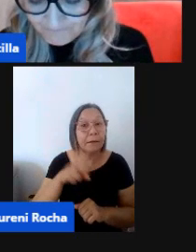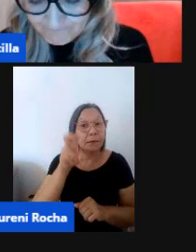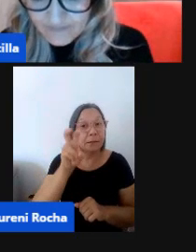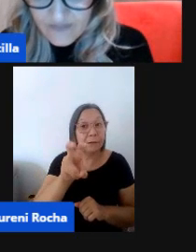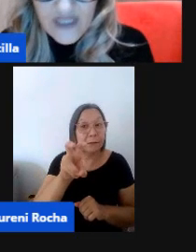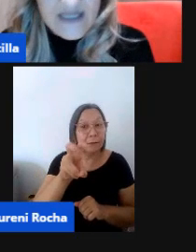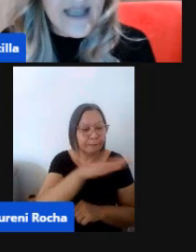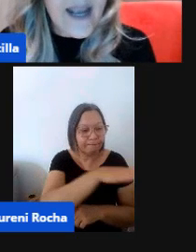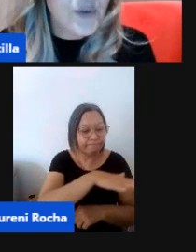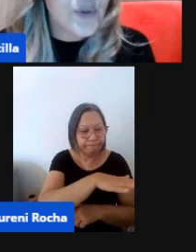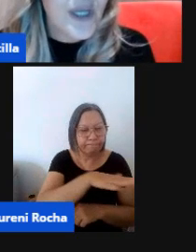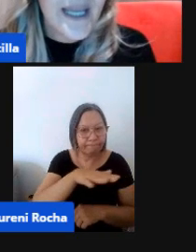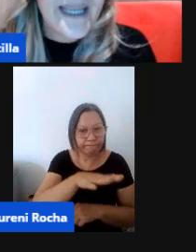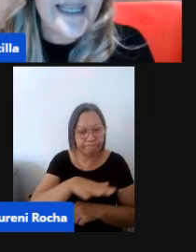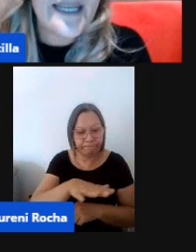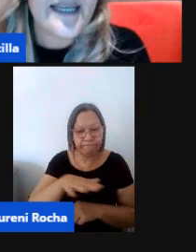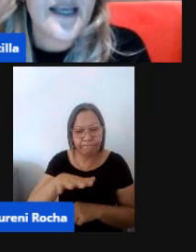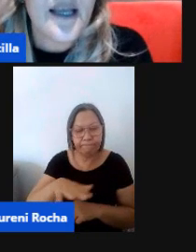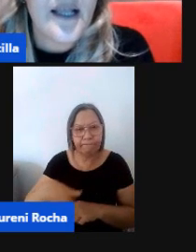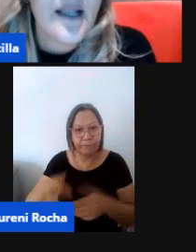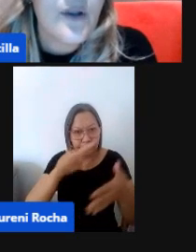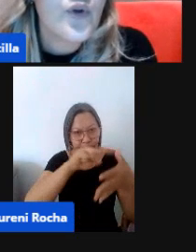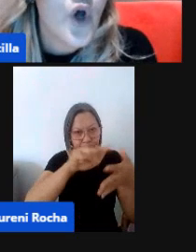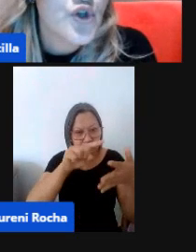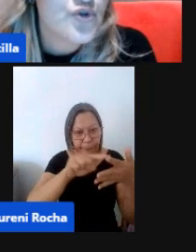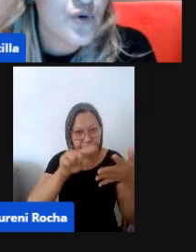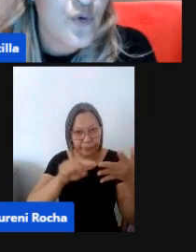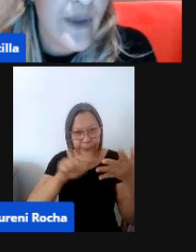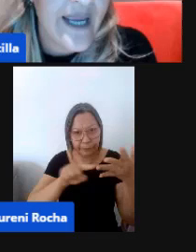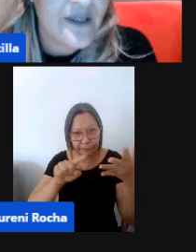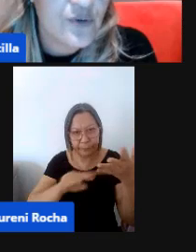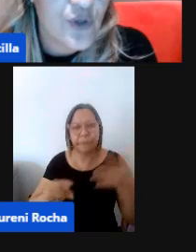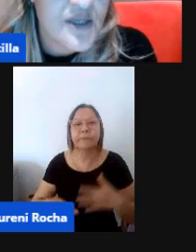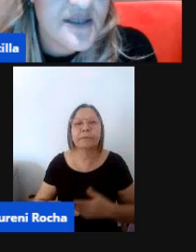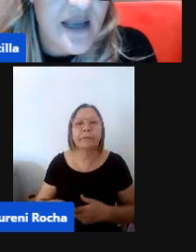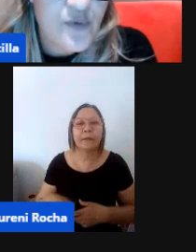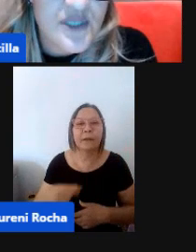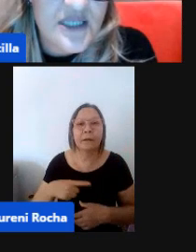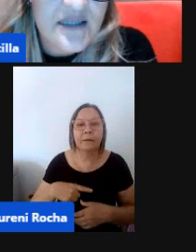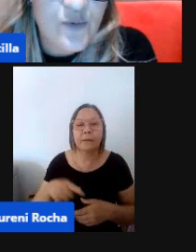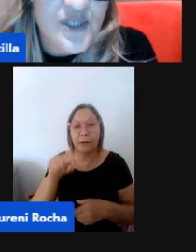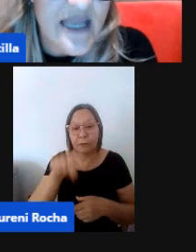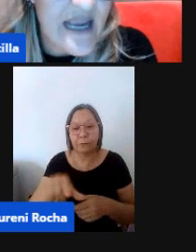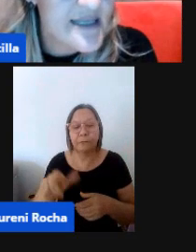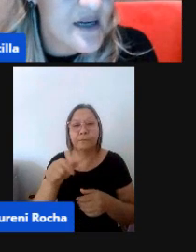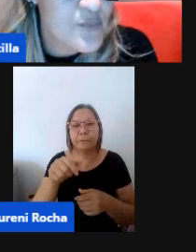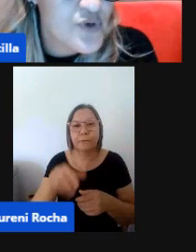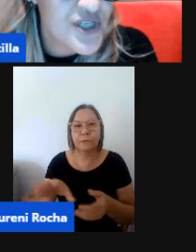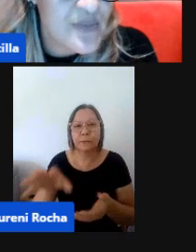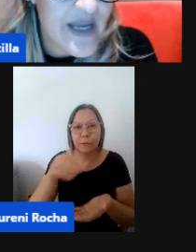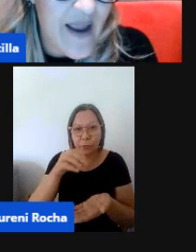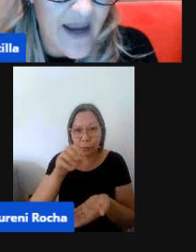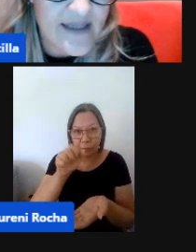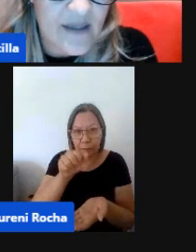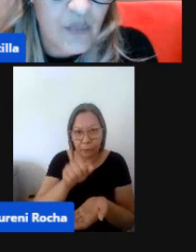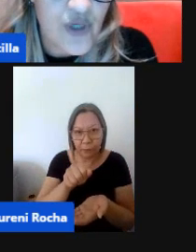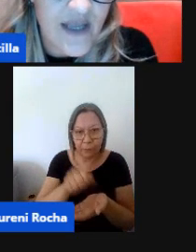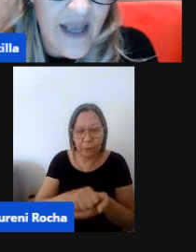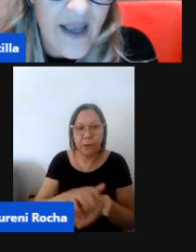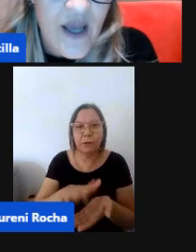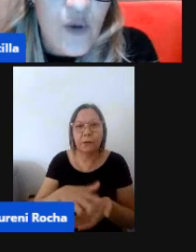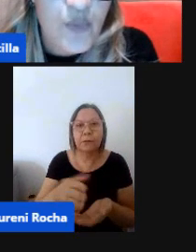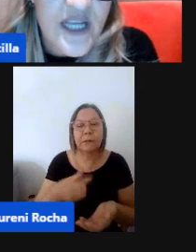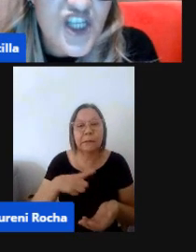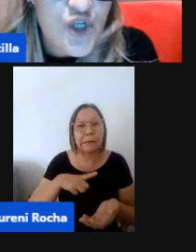experiência, certo? E no nosso documento, nós temos, então, 6 campos de experiência.